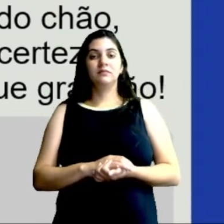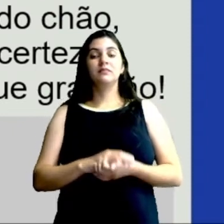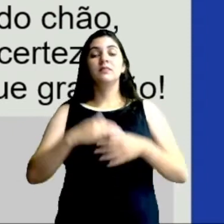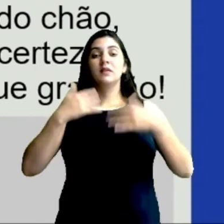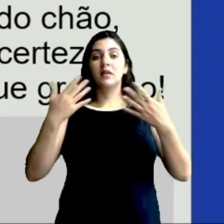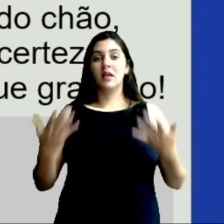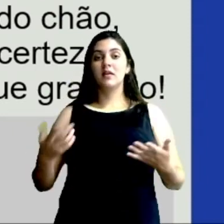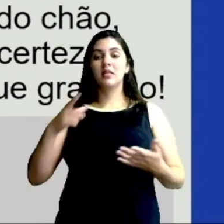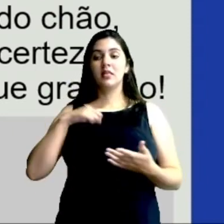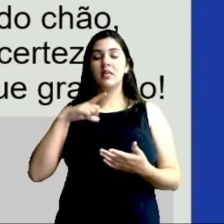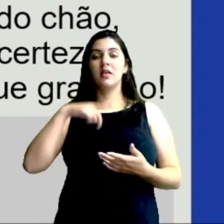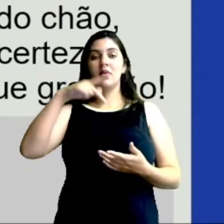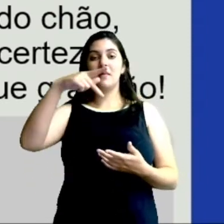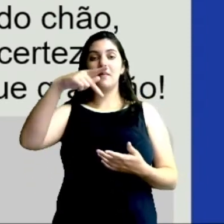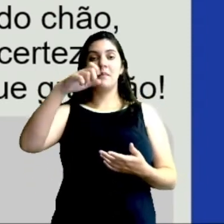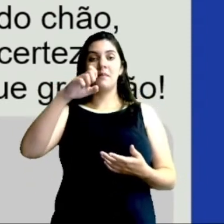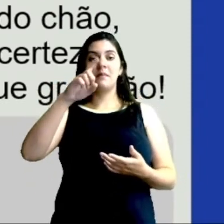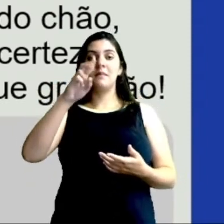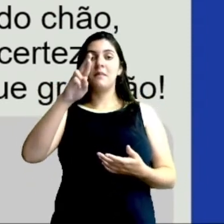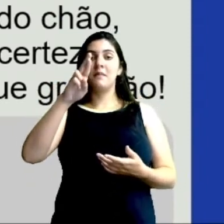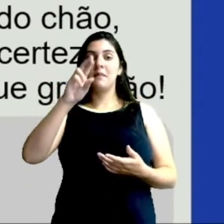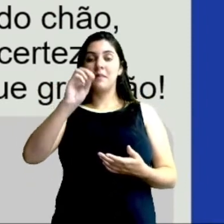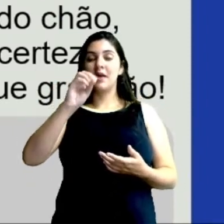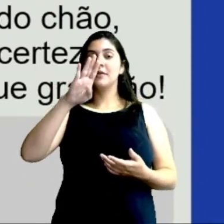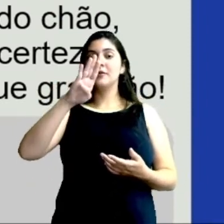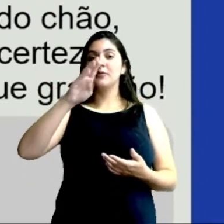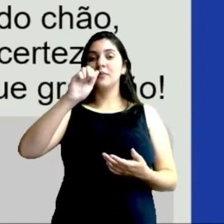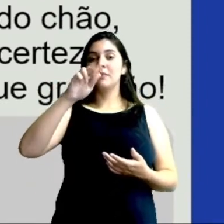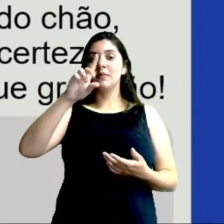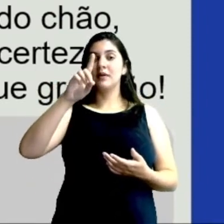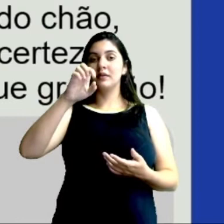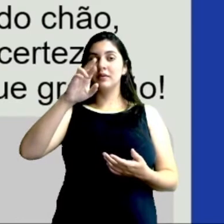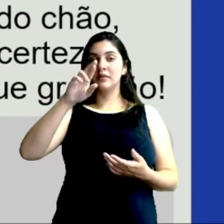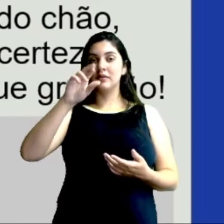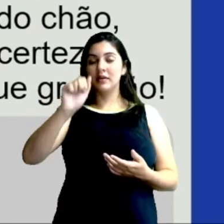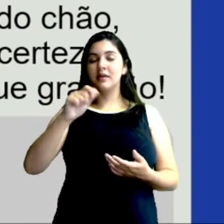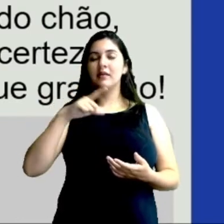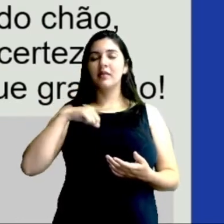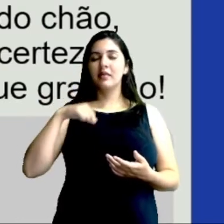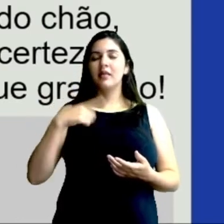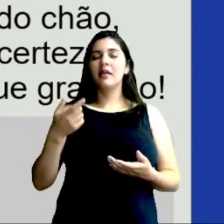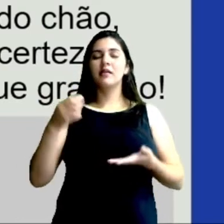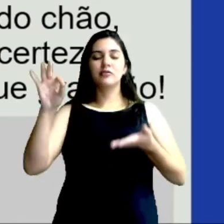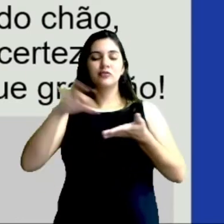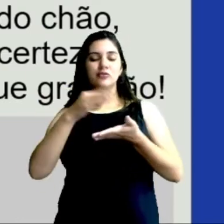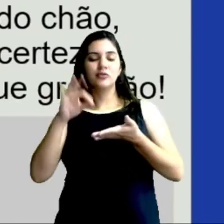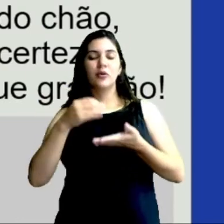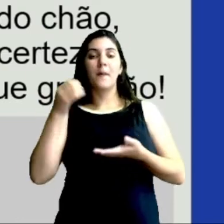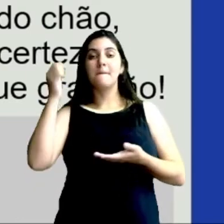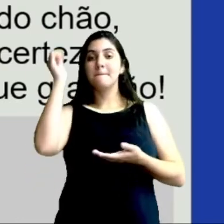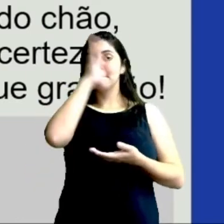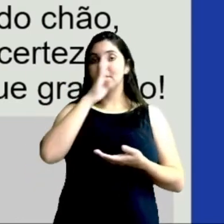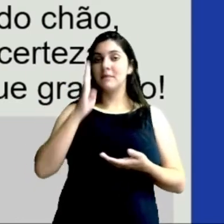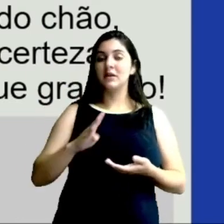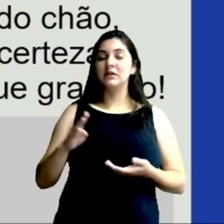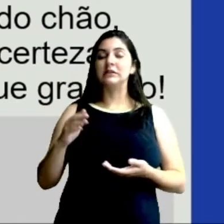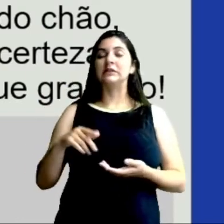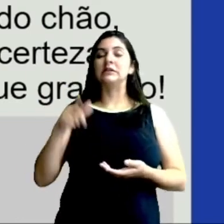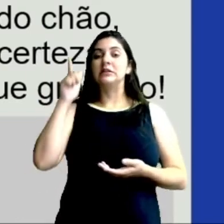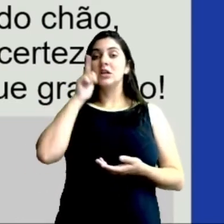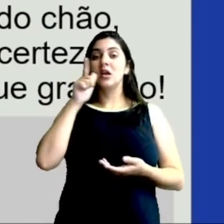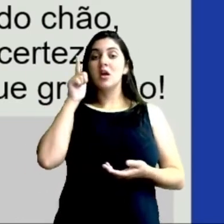Oi e aí o Pedro Bandeira que também um escritor brasileiro de obras infanto-juvenil e que venceu o prêmio